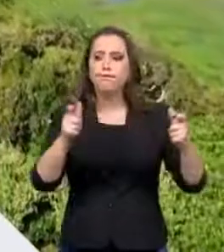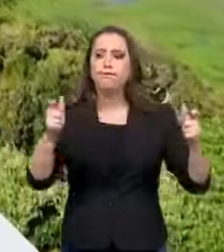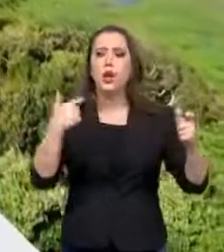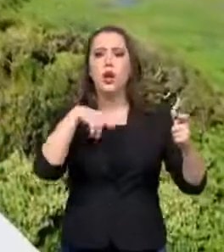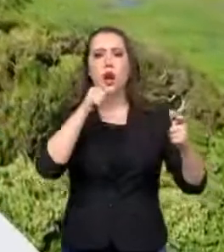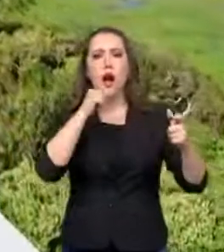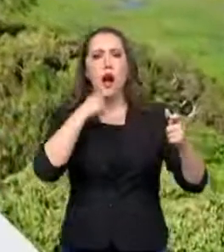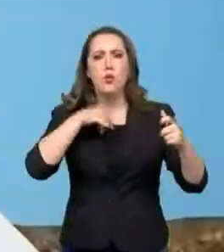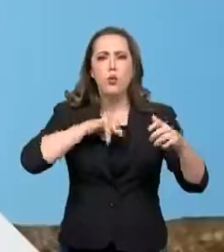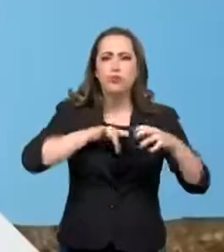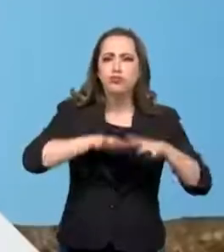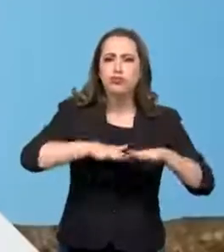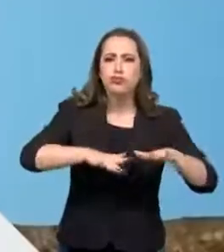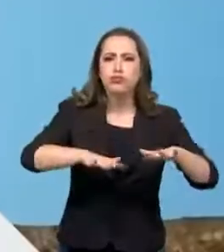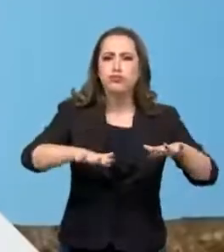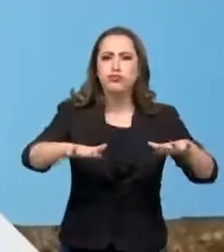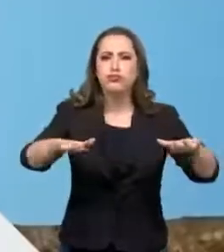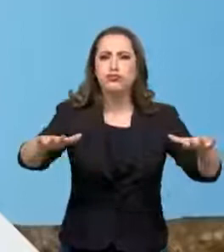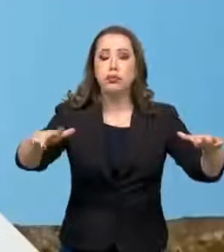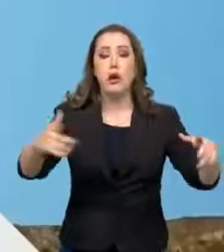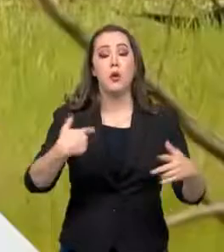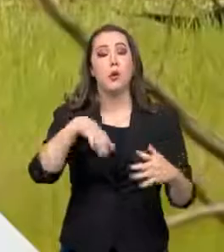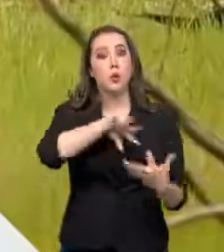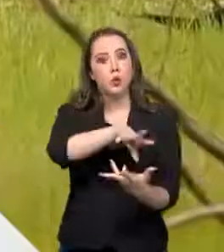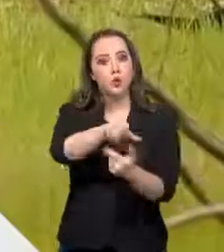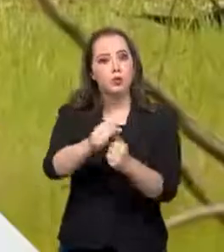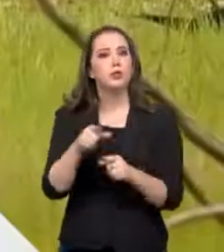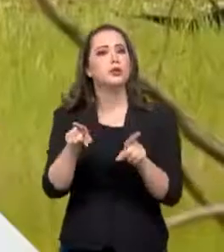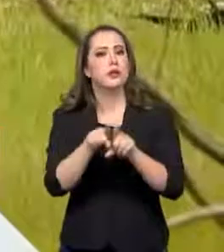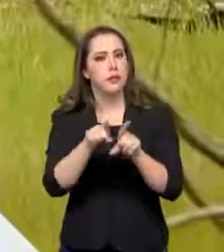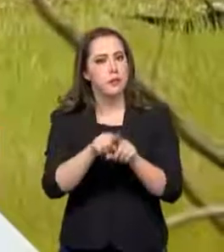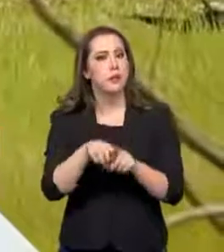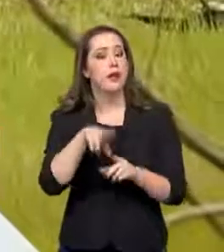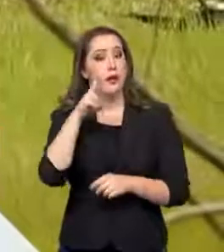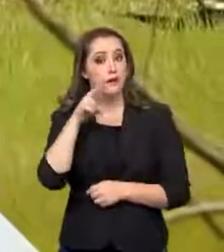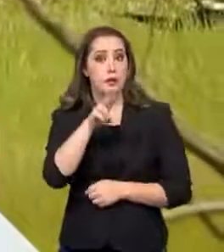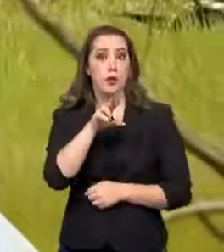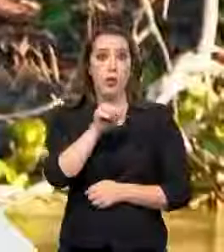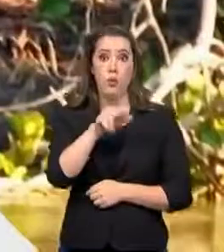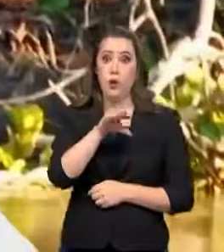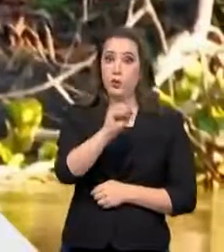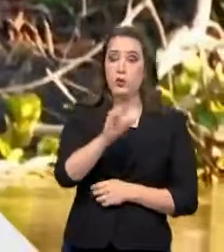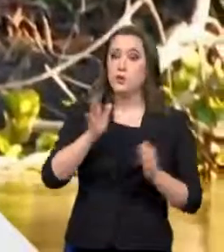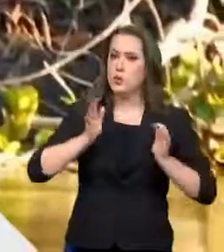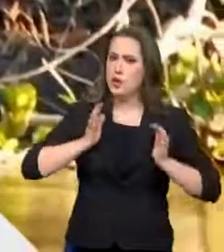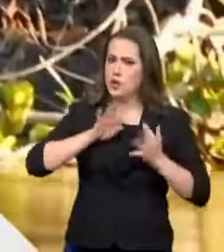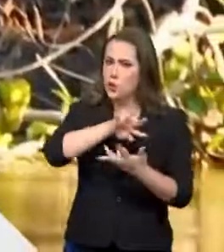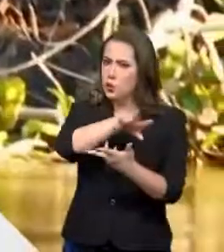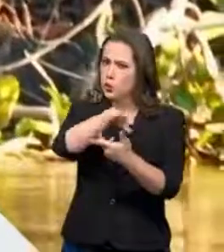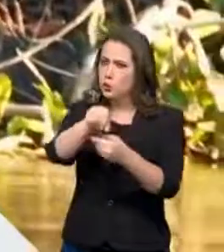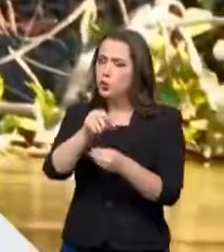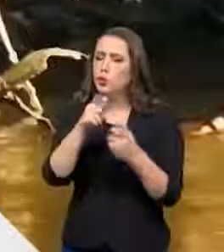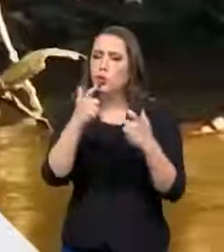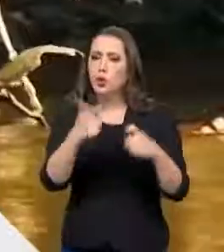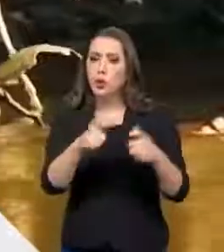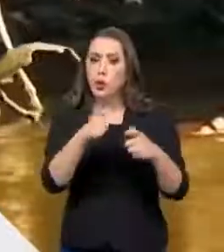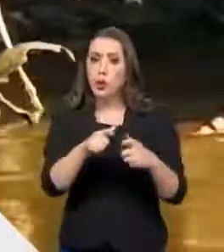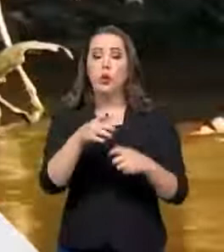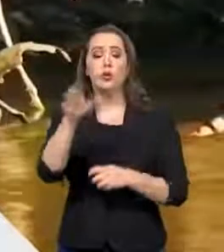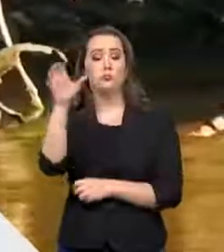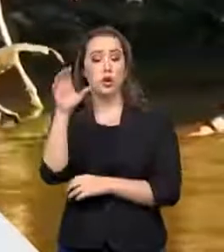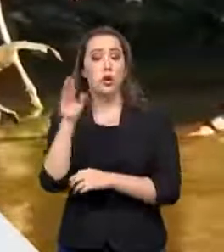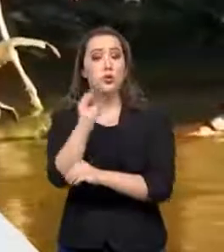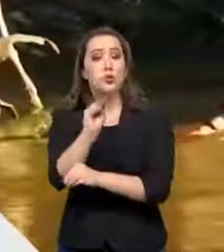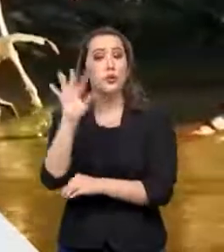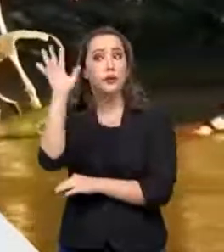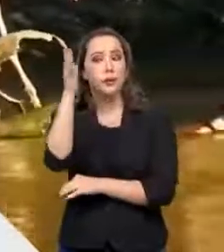contínua do mundo? A região é também considerada pela Unesco Patrimônio Mundial e Reserva da Biosfera.